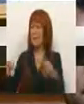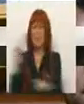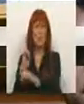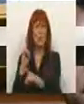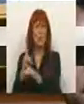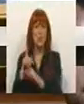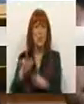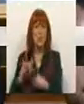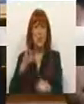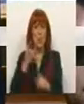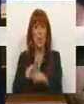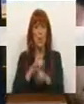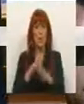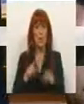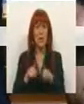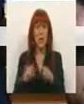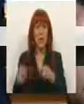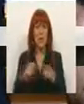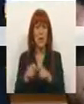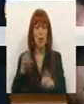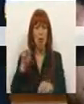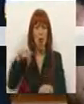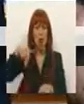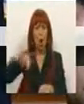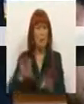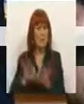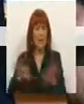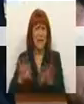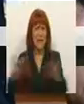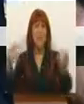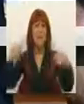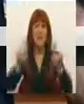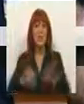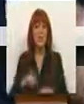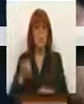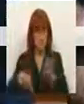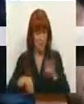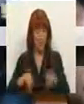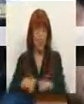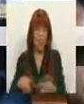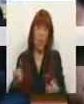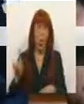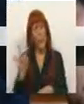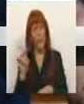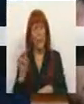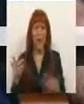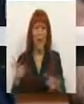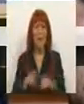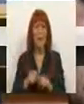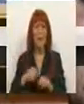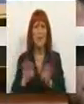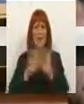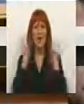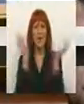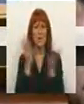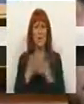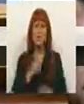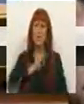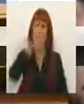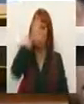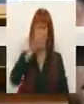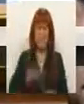patamar dos representantes das organizações não-governamentais. Mas também está a acontecer, ou como não está a acontecer, também em termos gerais. Ó